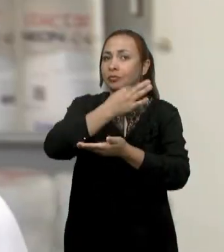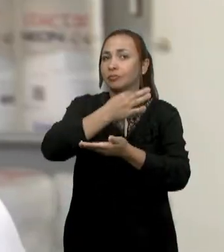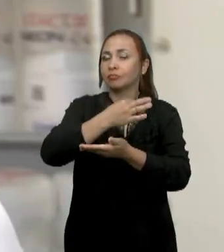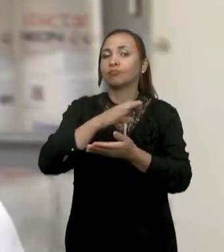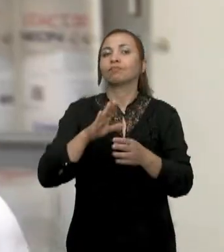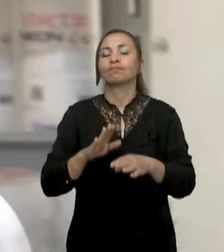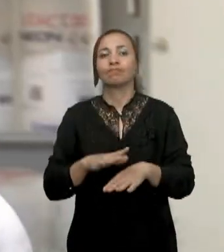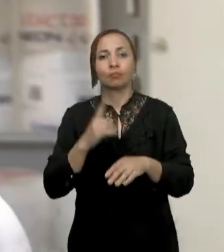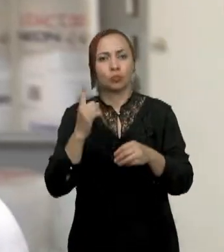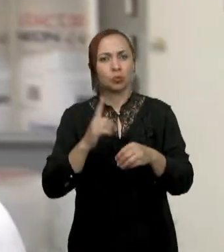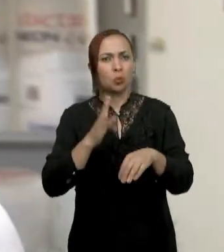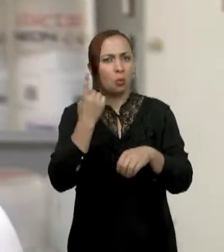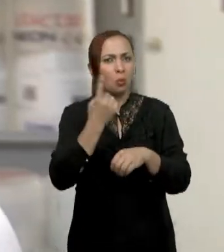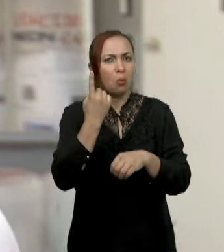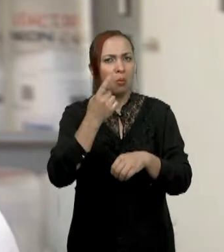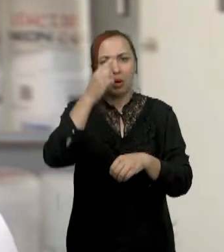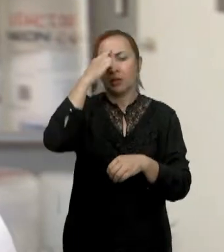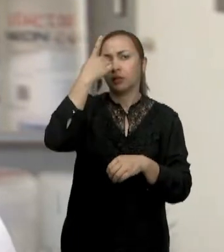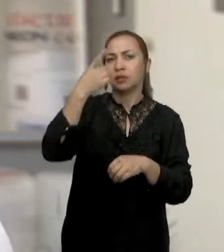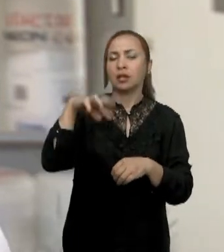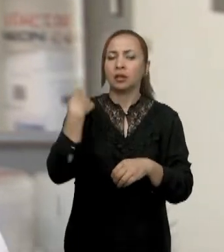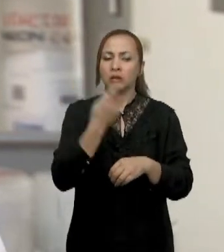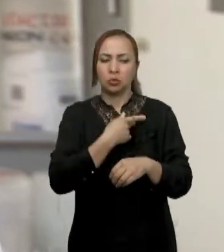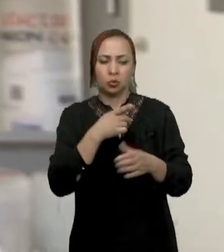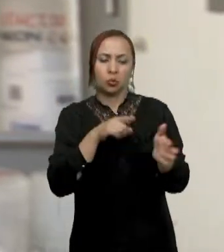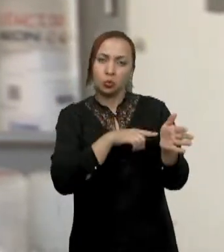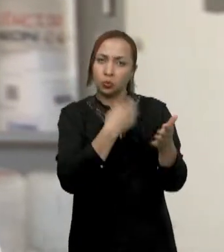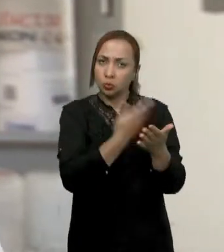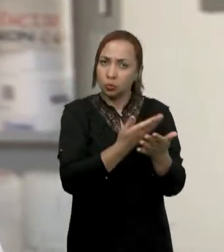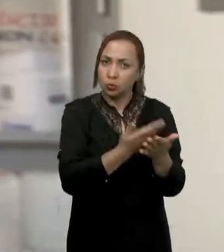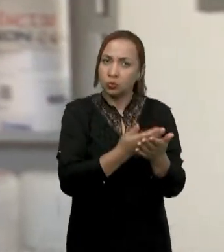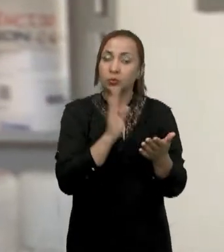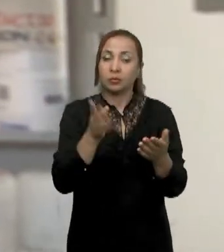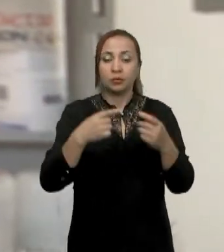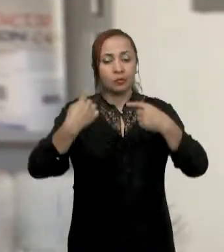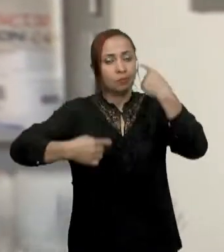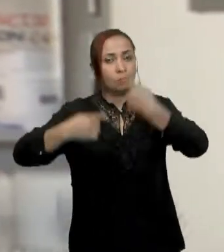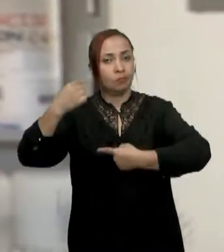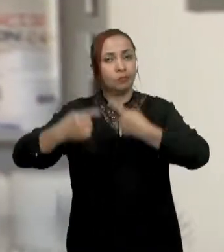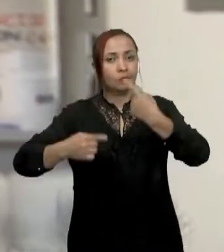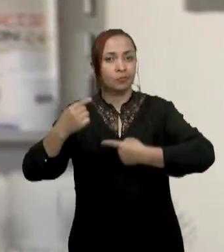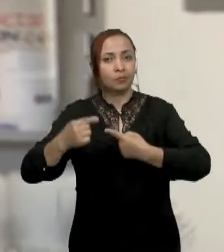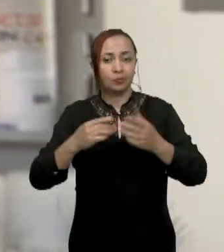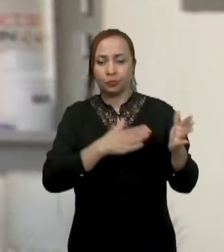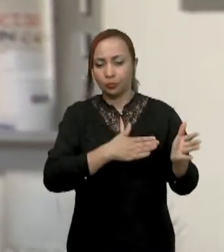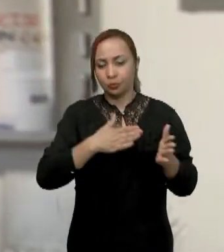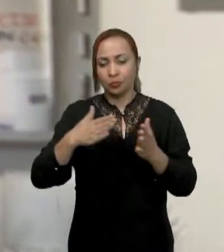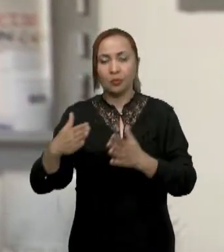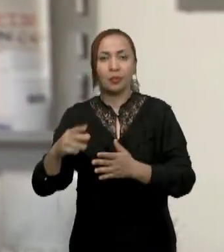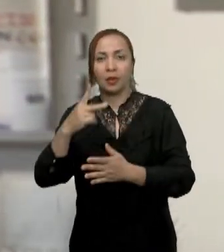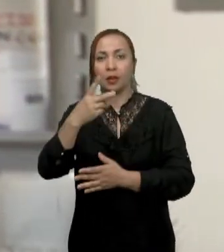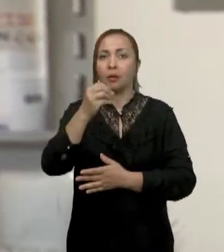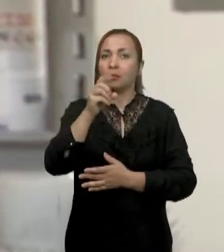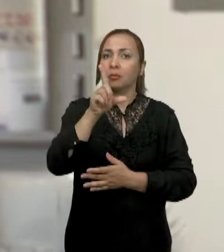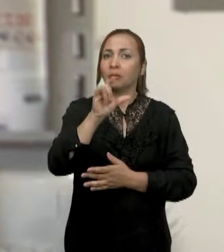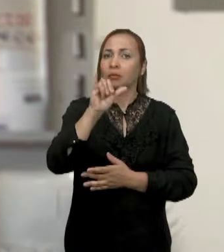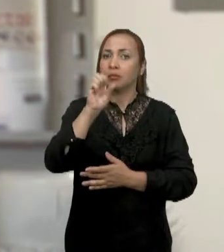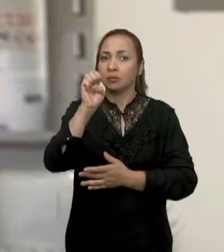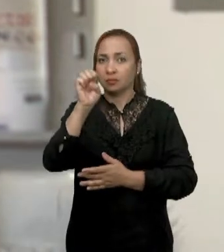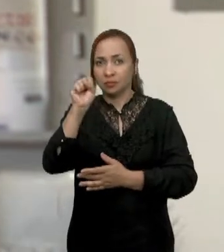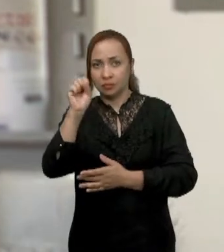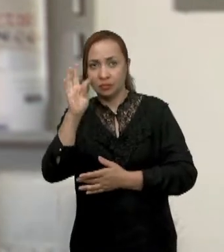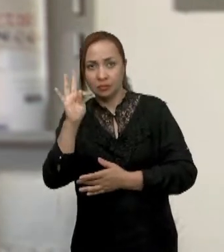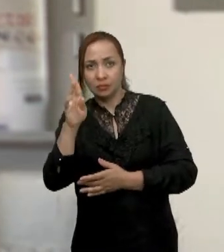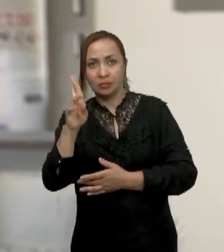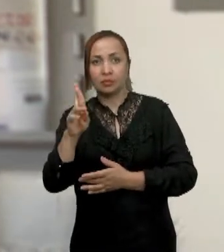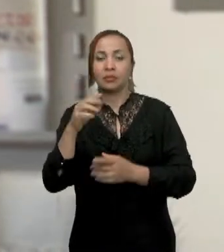das hipóteses que a gente estuda e que já vem sendo discutida é que esse poliéster entra